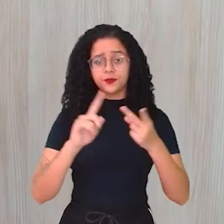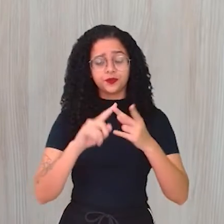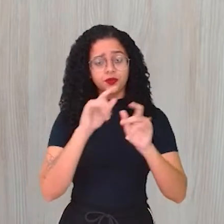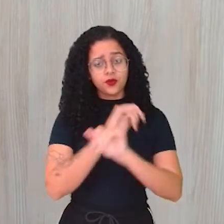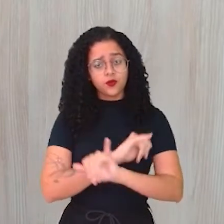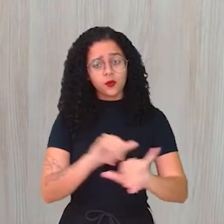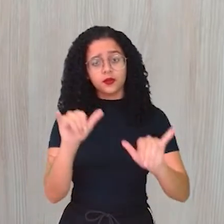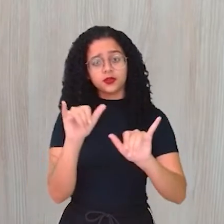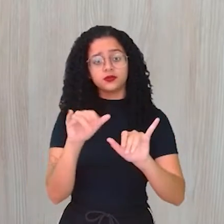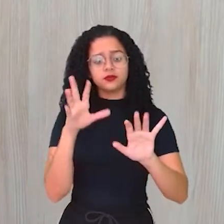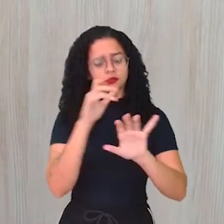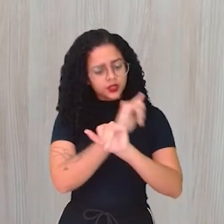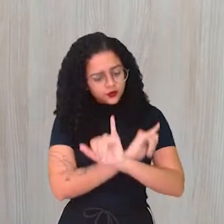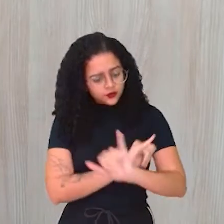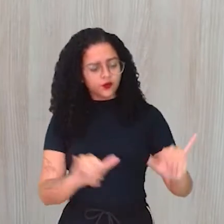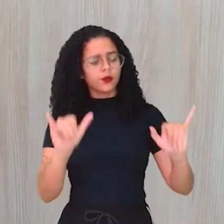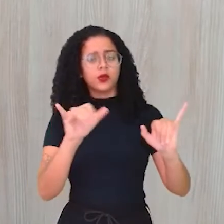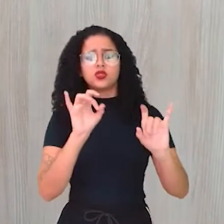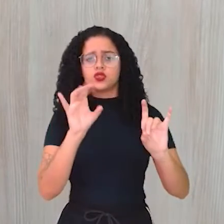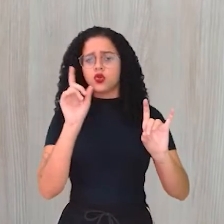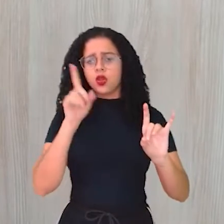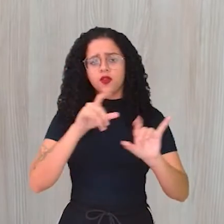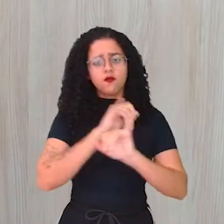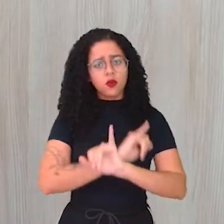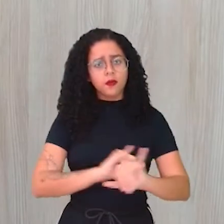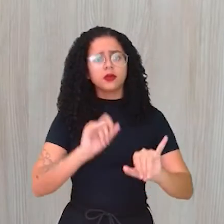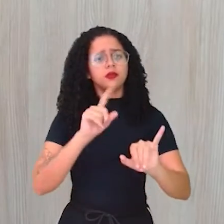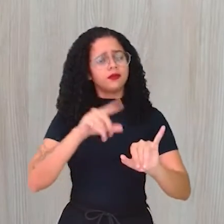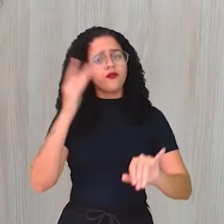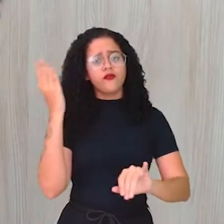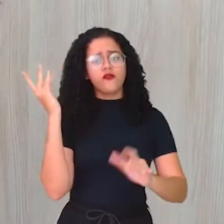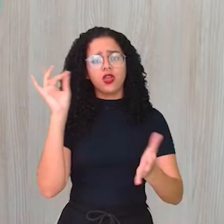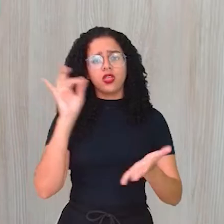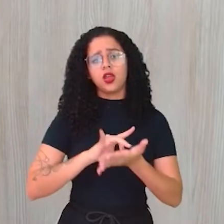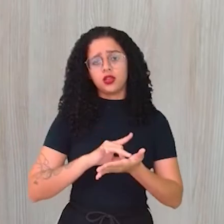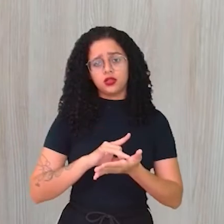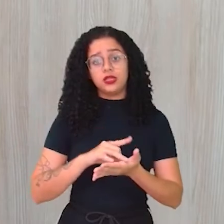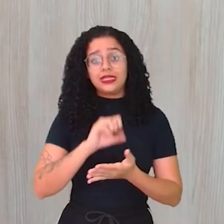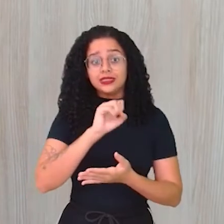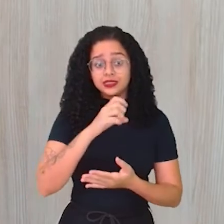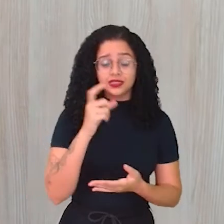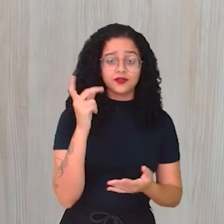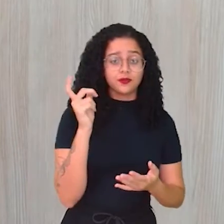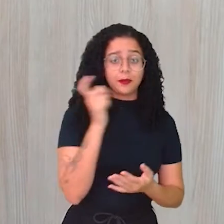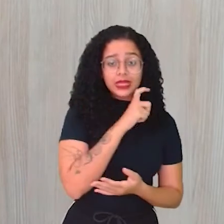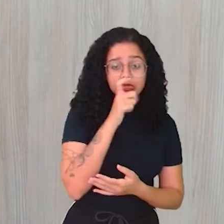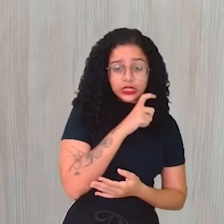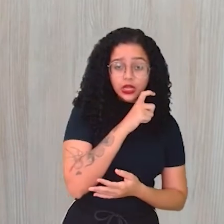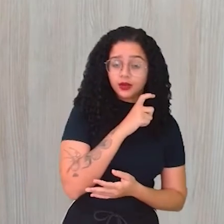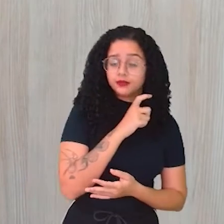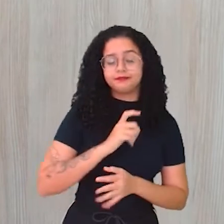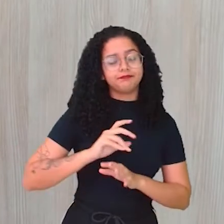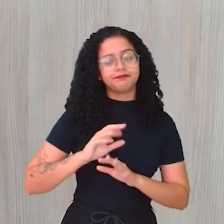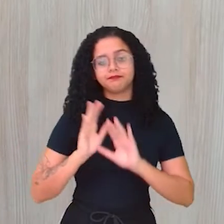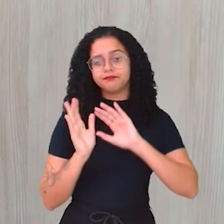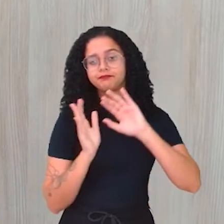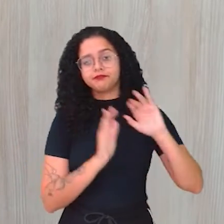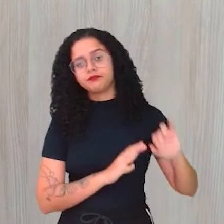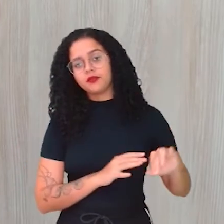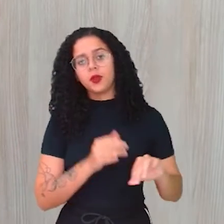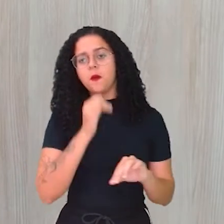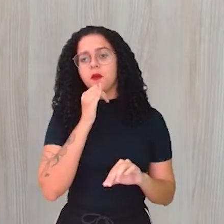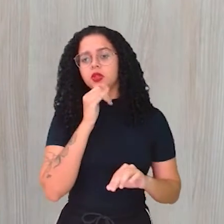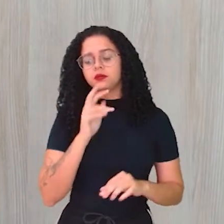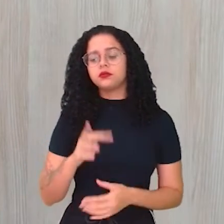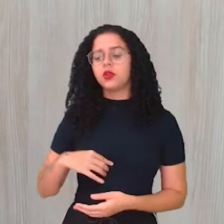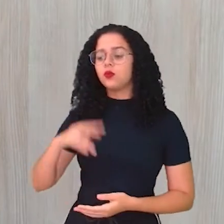informação. E informação, gente, só é informação quando é algo verdadeiro, né? Então, quando a gente chega alguma informação para a